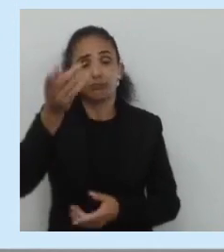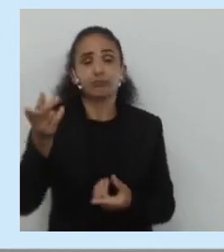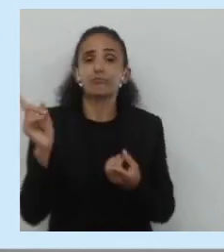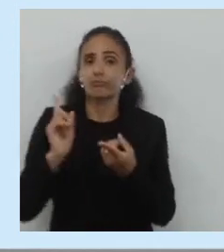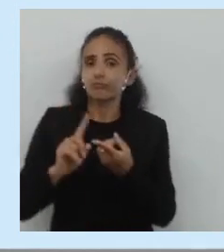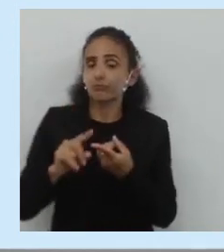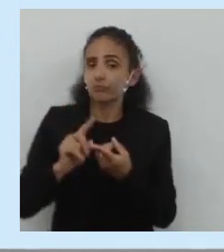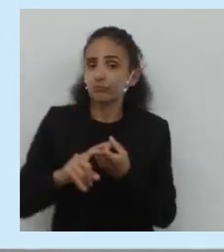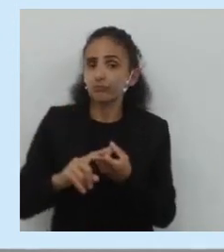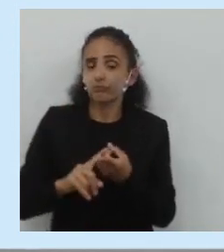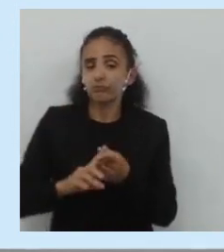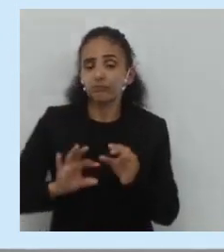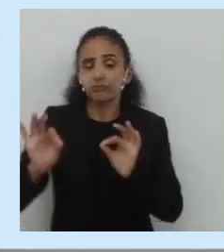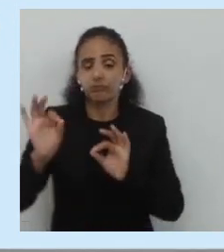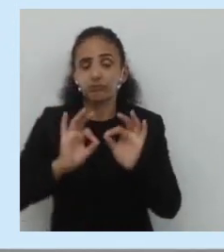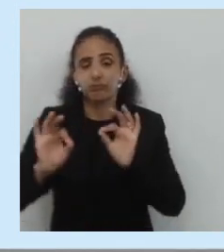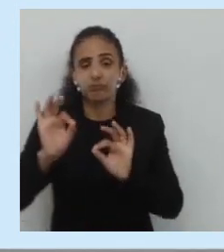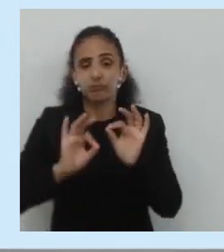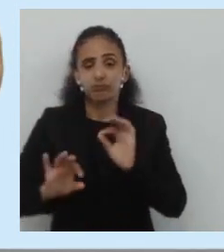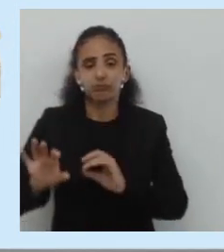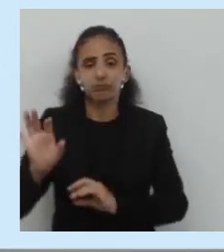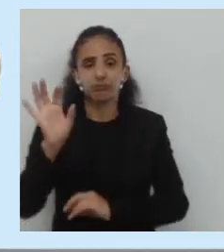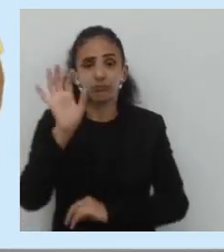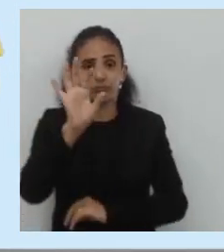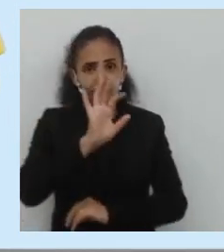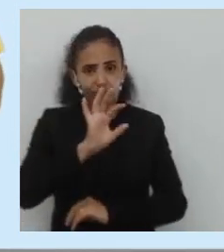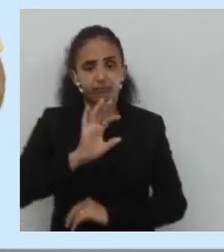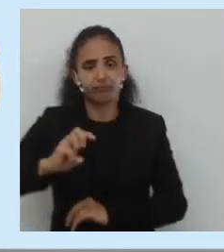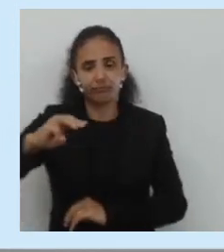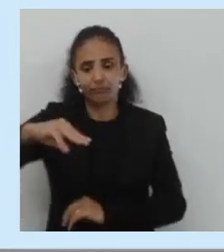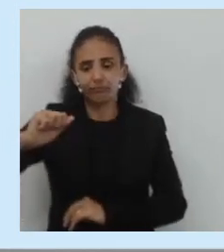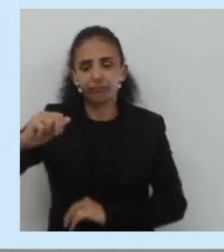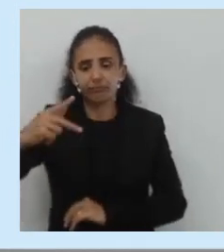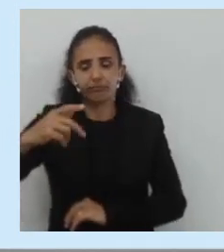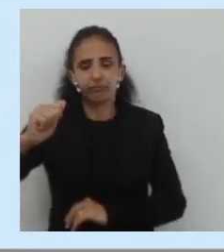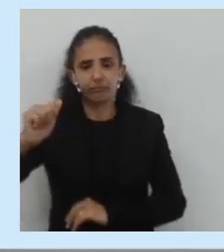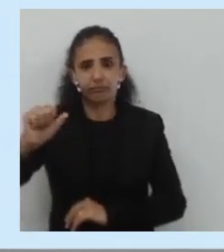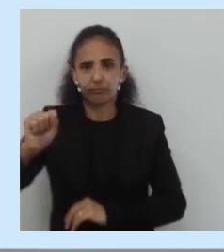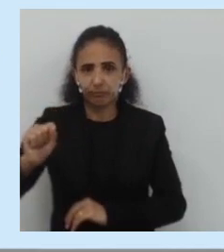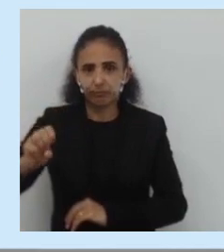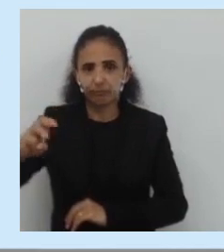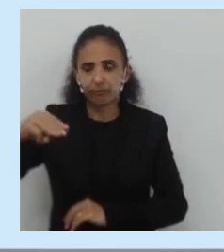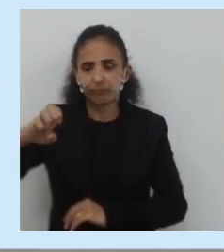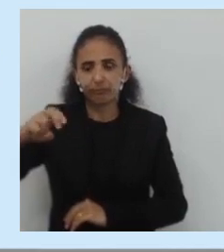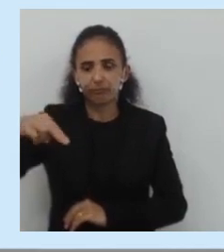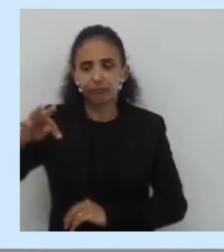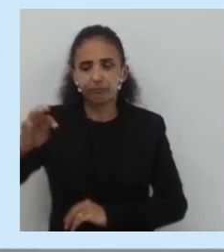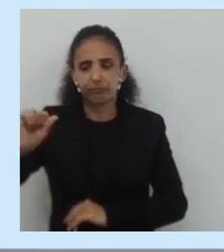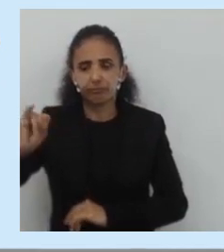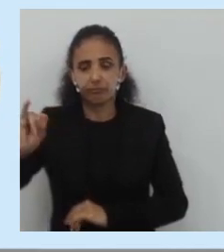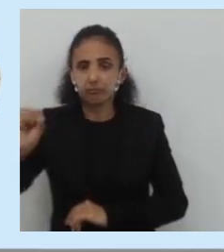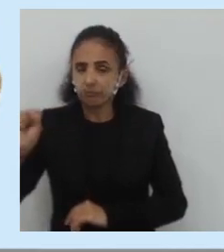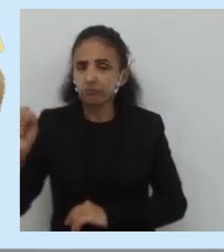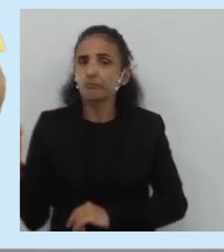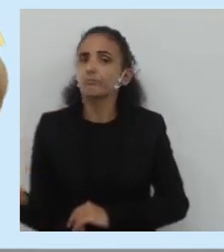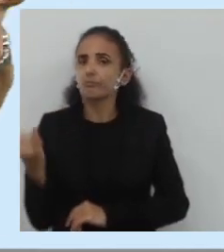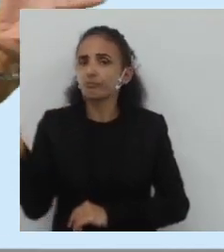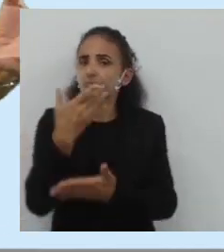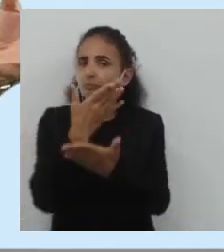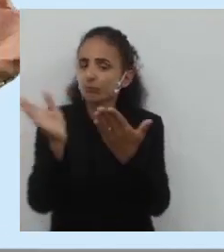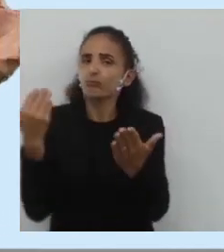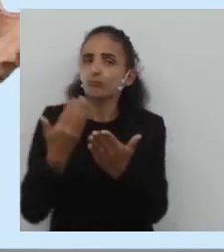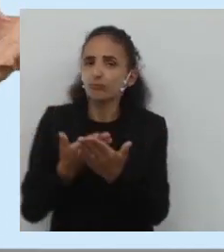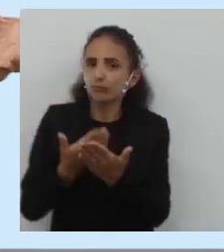e também nós temos o quê? O mapa mental. É importante salientar isso aqui, o mapa mental. Então,